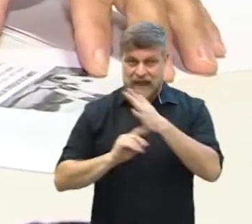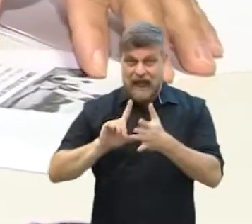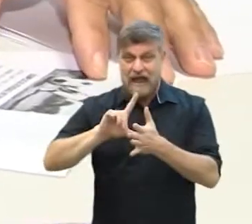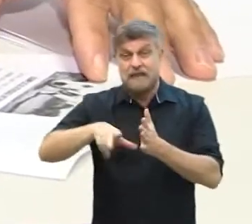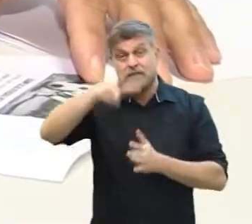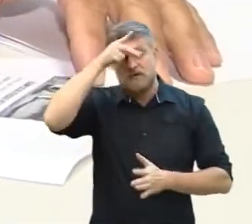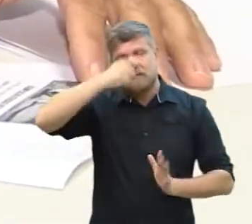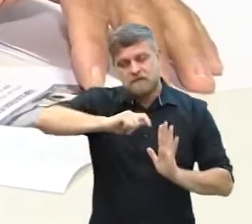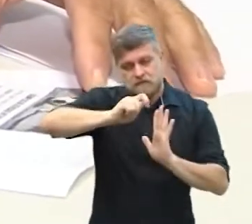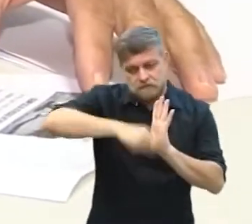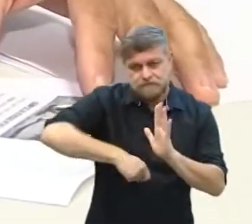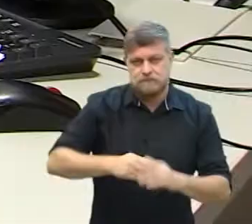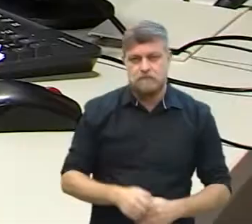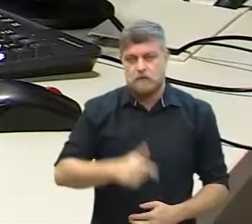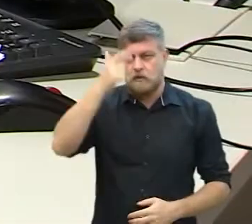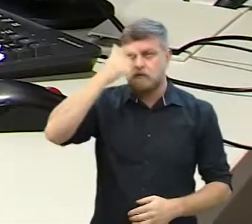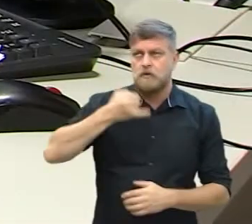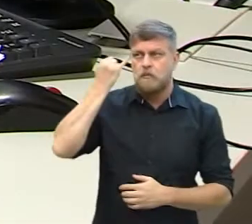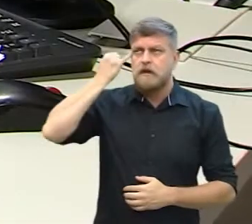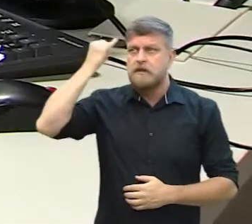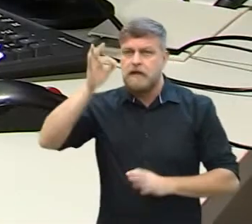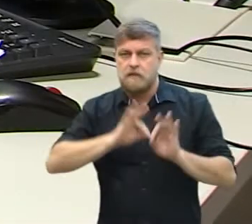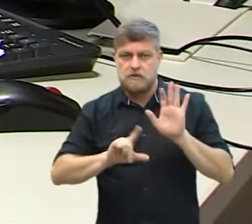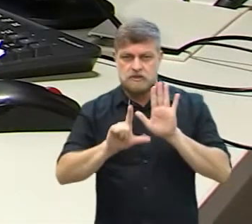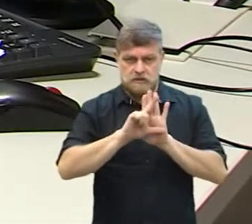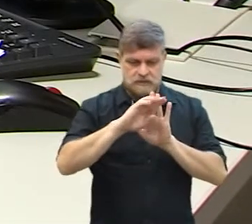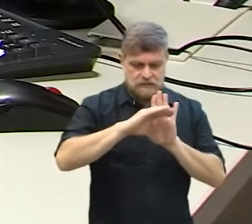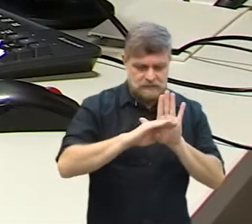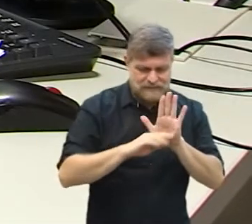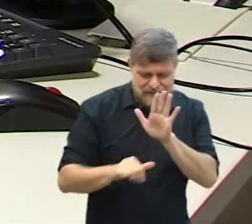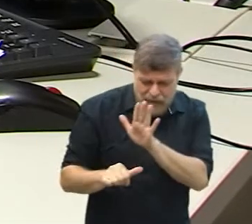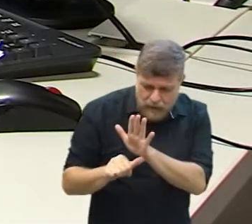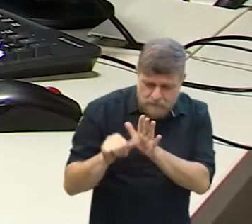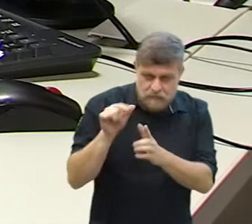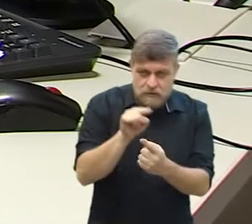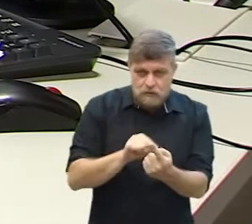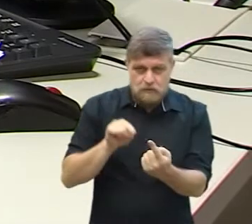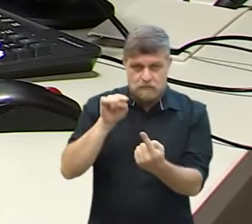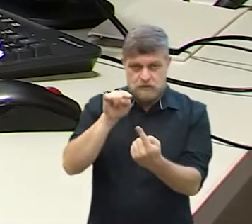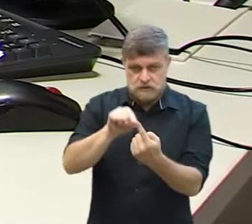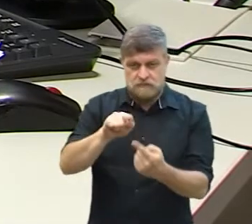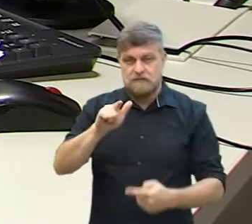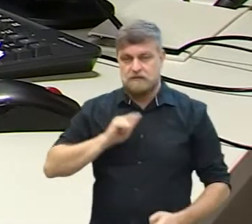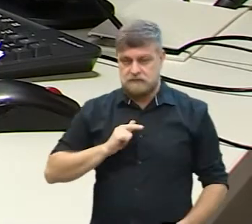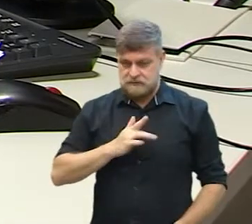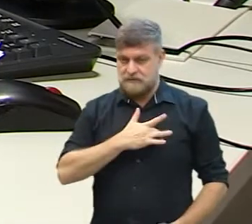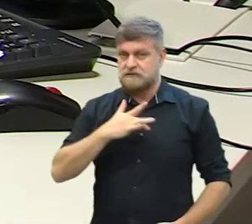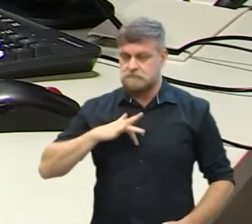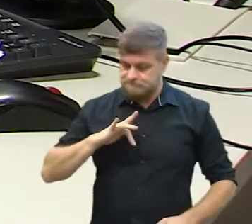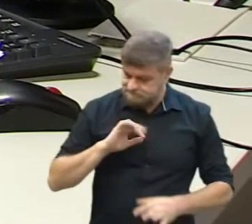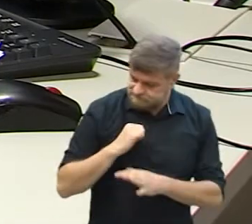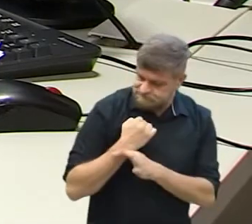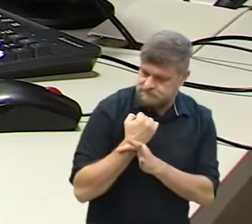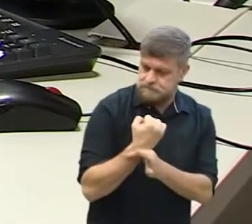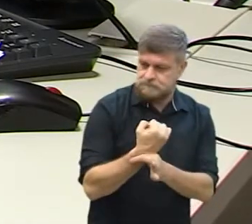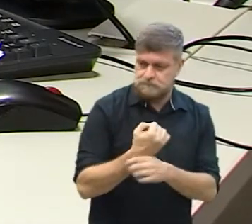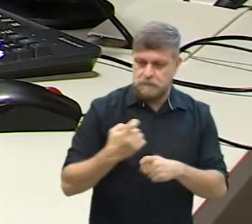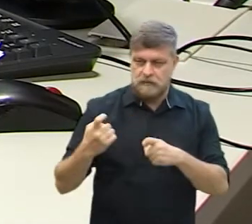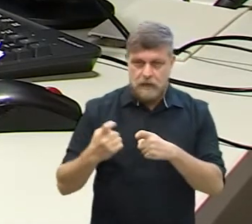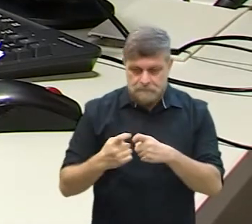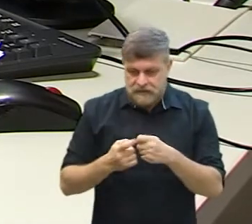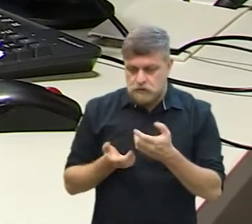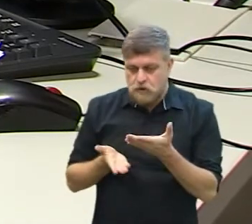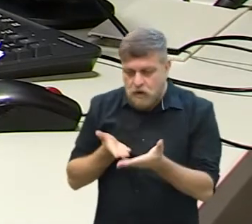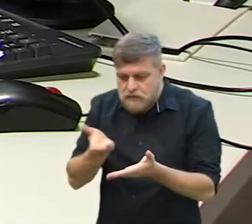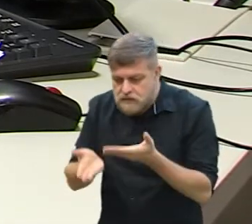e ser sancionada pelo prefeito. Quando coloquei esse projeto de lei, em primeiro lugar, era para garantir a saúde e a